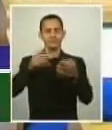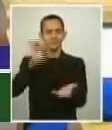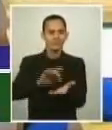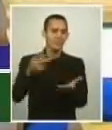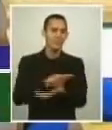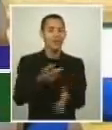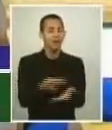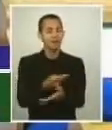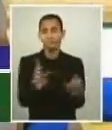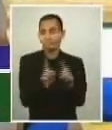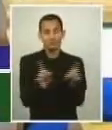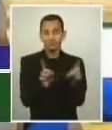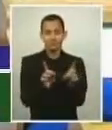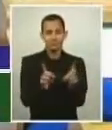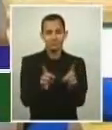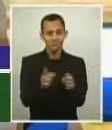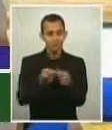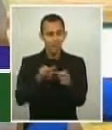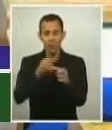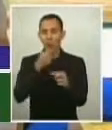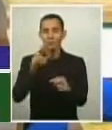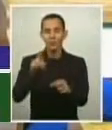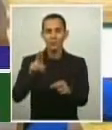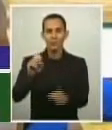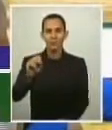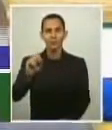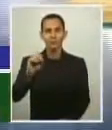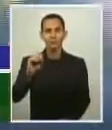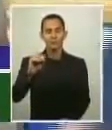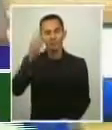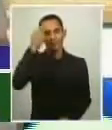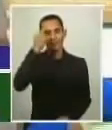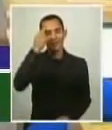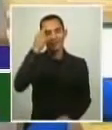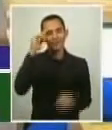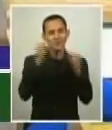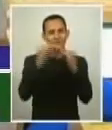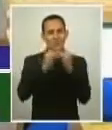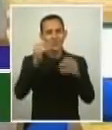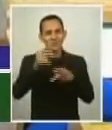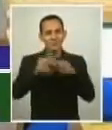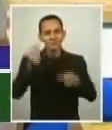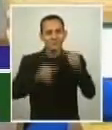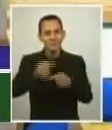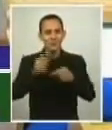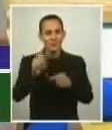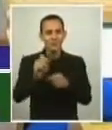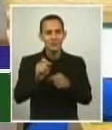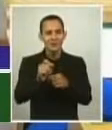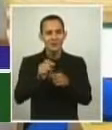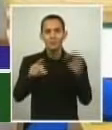legislação não é porque eu vou só pensa numa instituição política que seja a